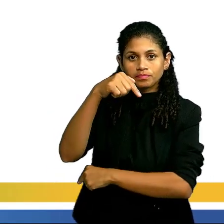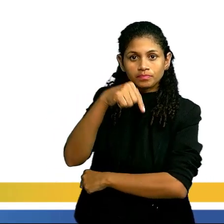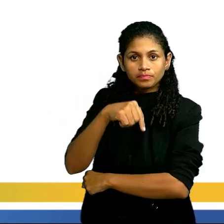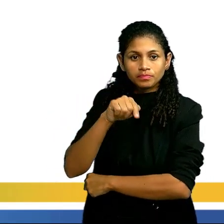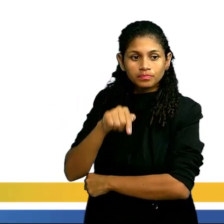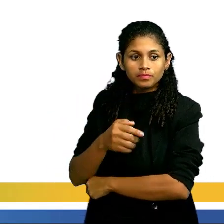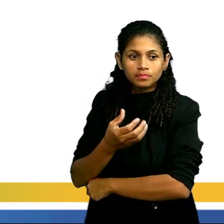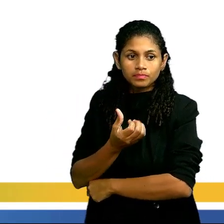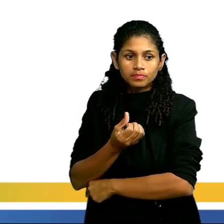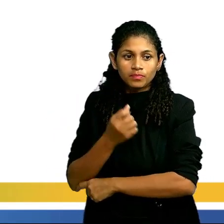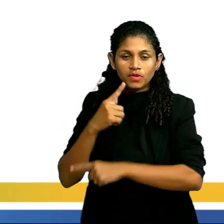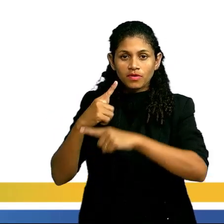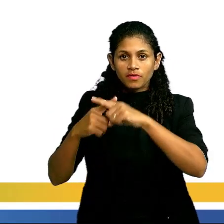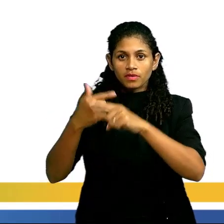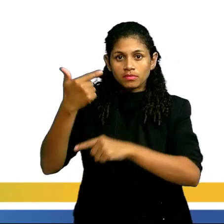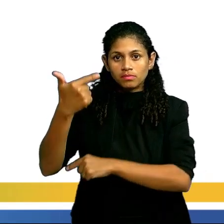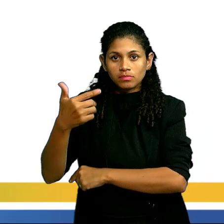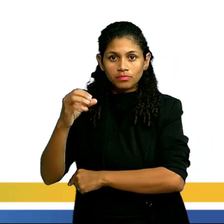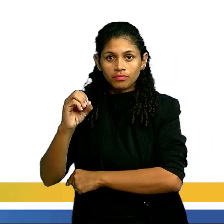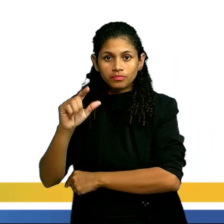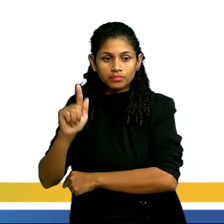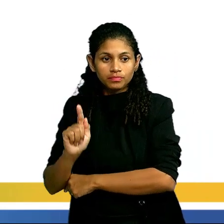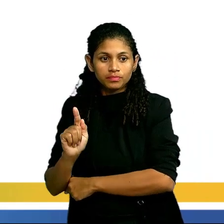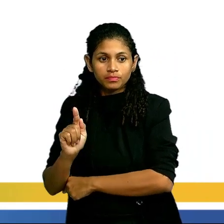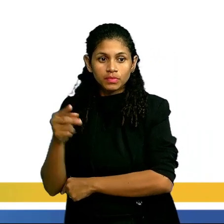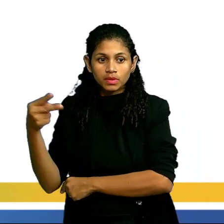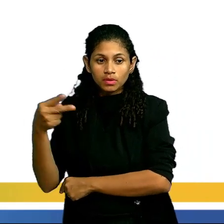7,6 vezes 200, que é igual a